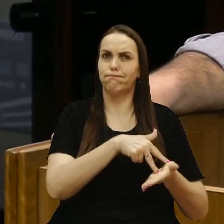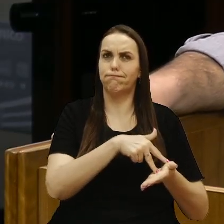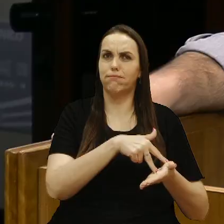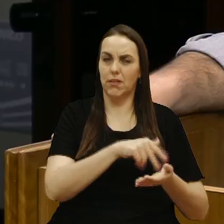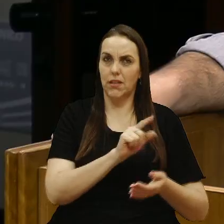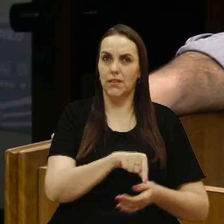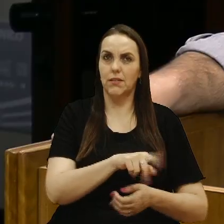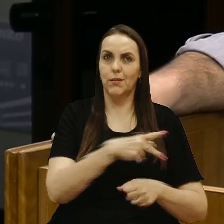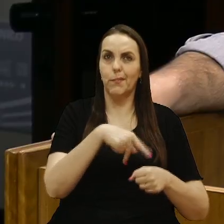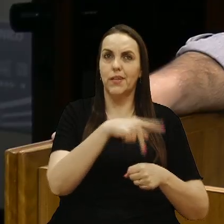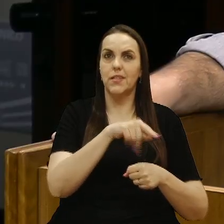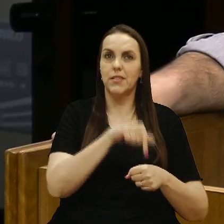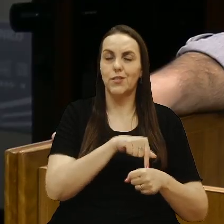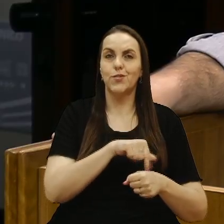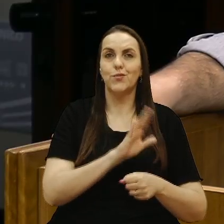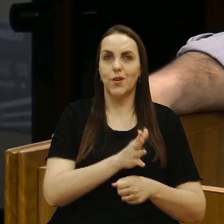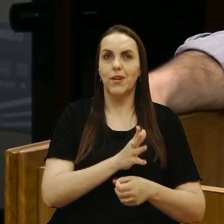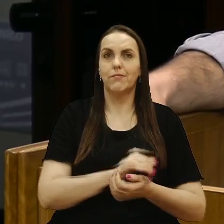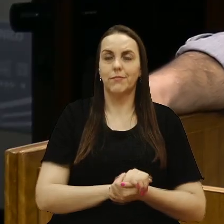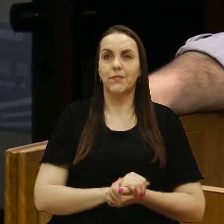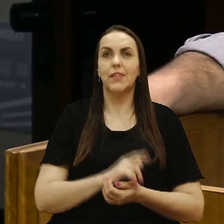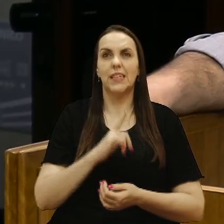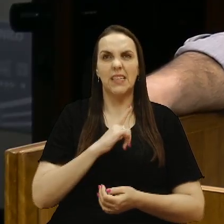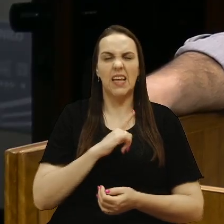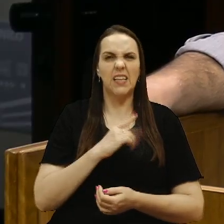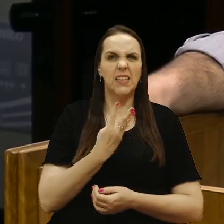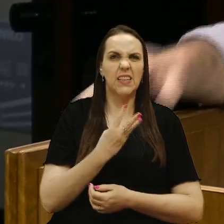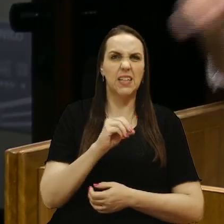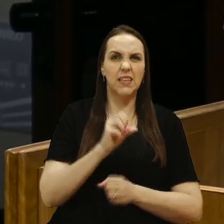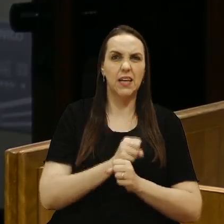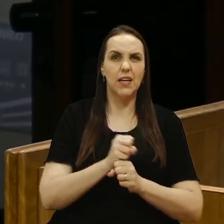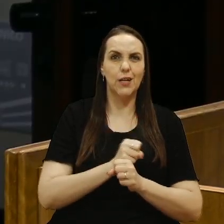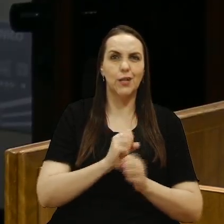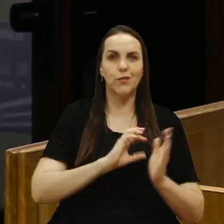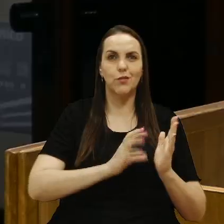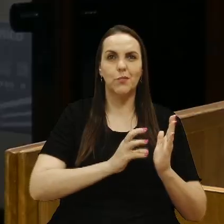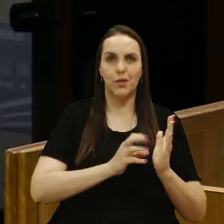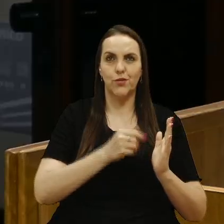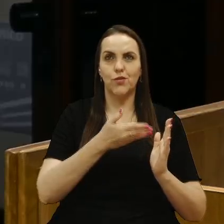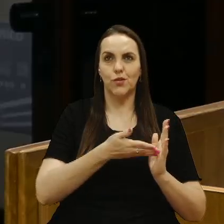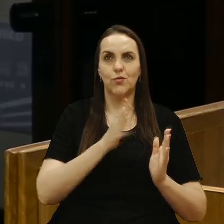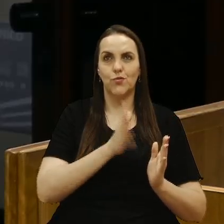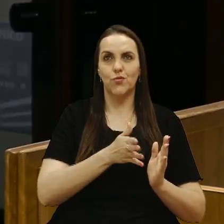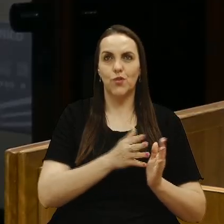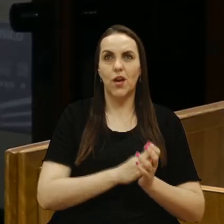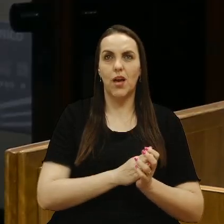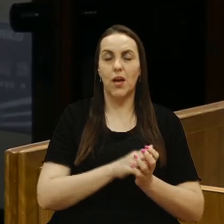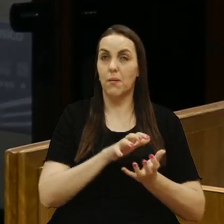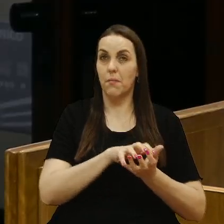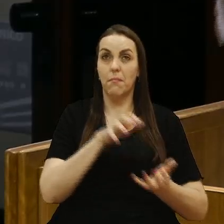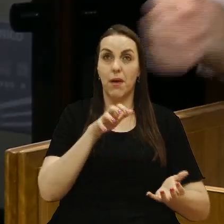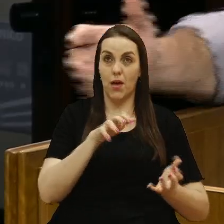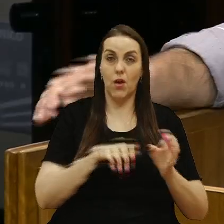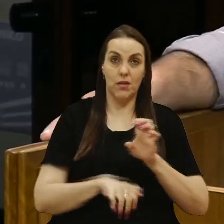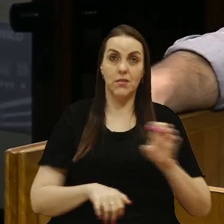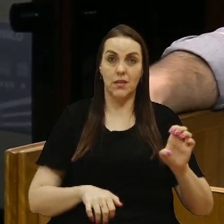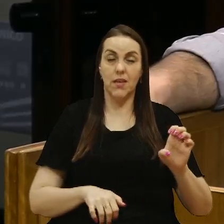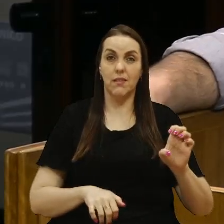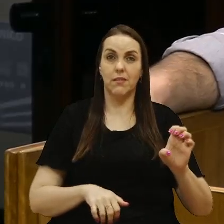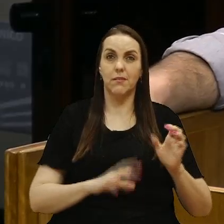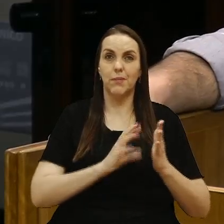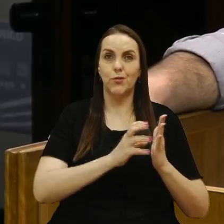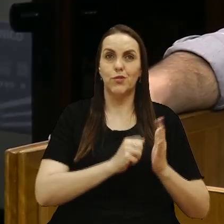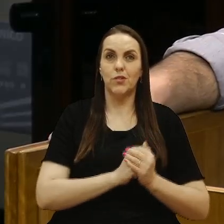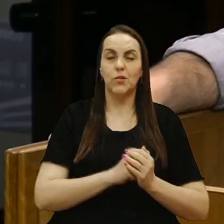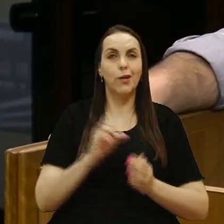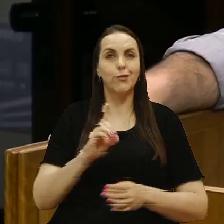país. Então, existem cerca de 30 anos de partido já, do maior partido da esquerda. A direita ainda não,